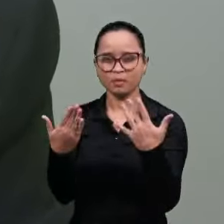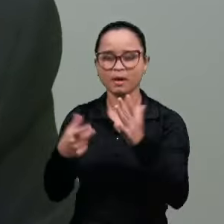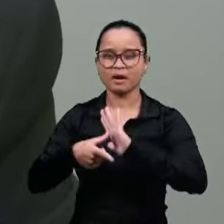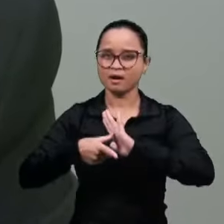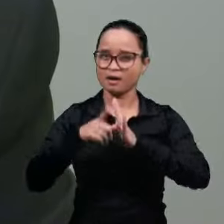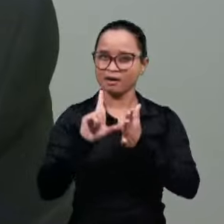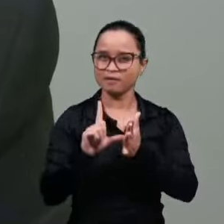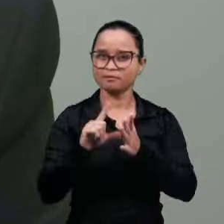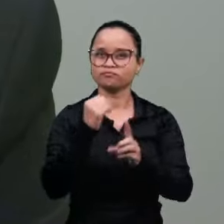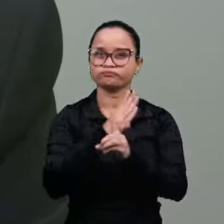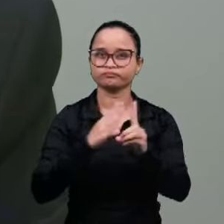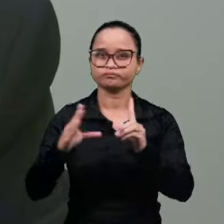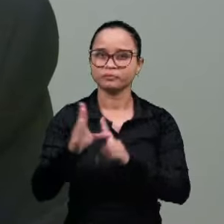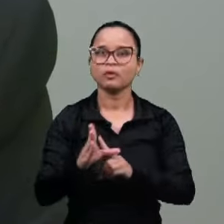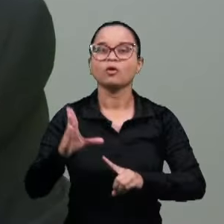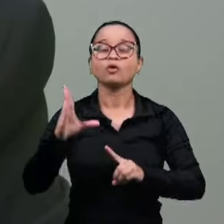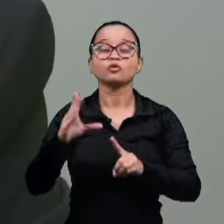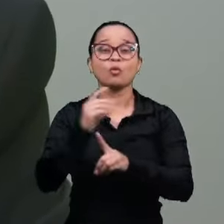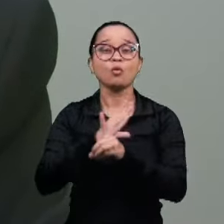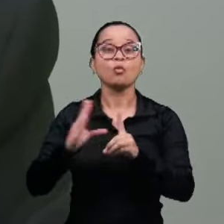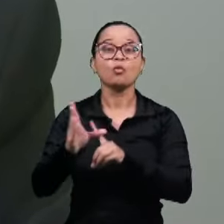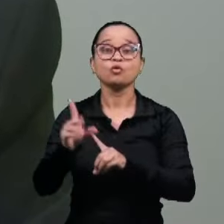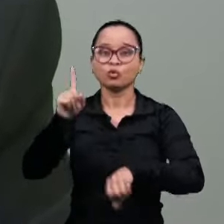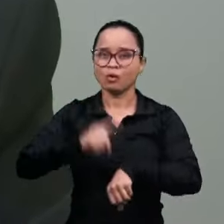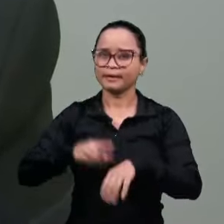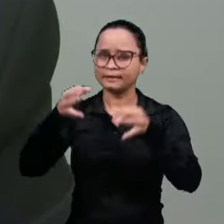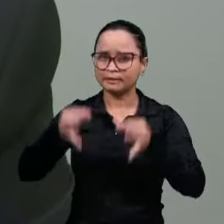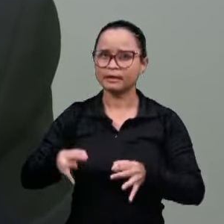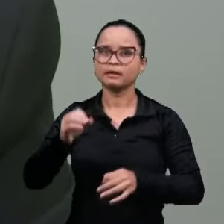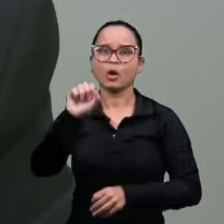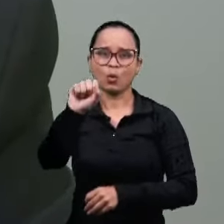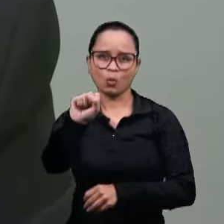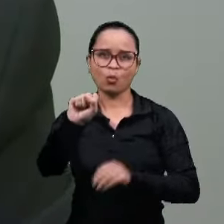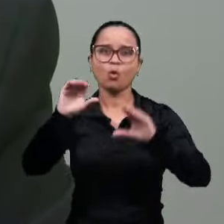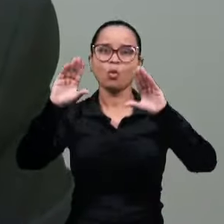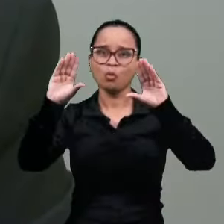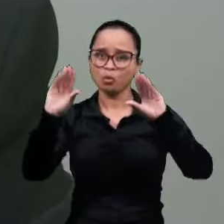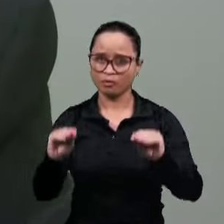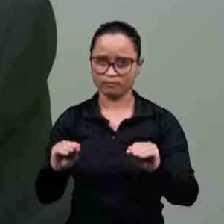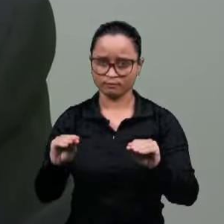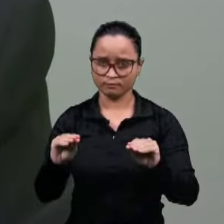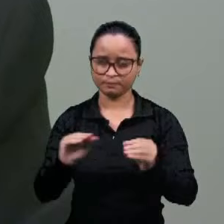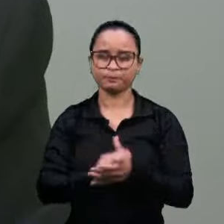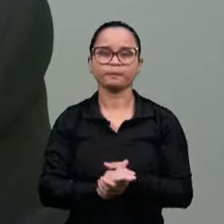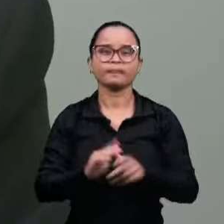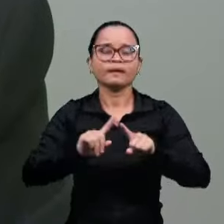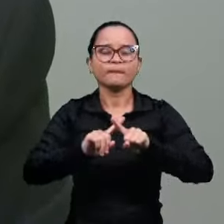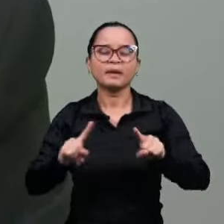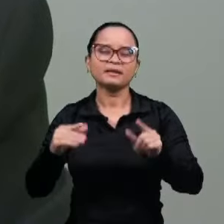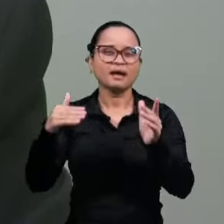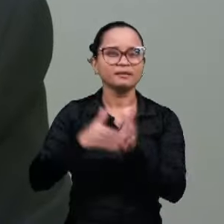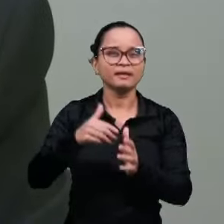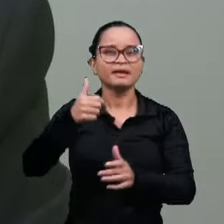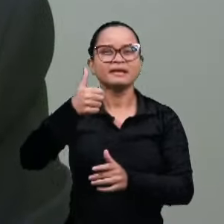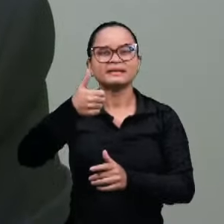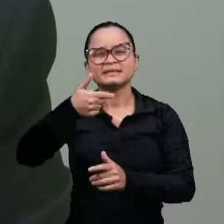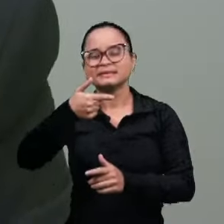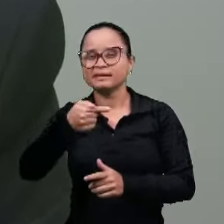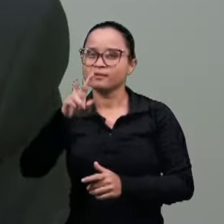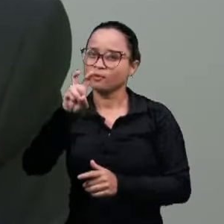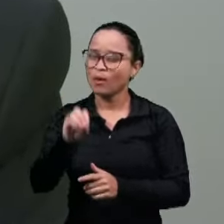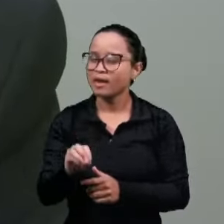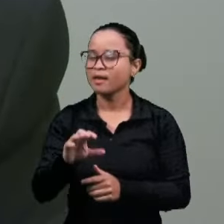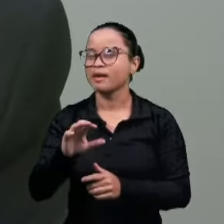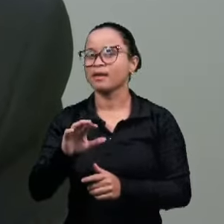culto. O culto às 20 horas, horário de Brasília, mas durante esse momento, até mais ou menos 7h50, 7h54,